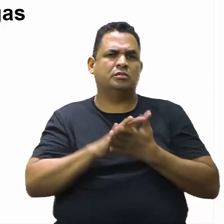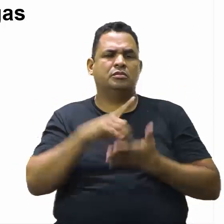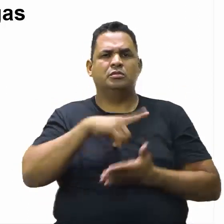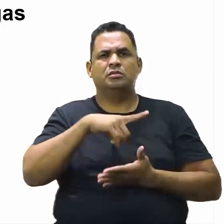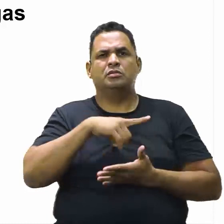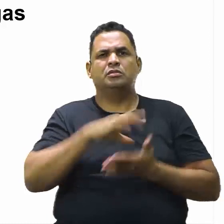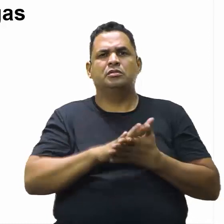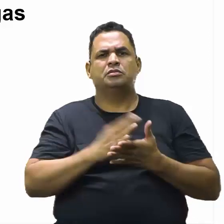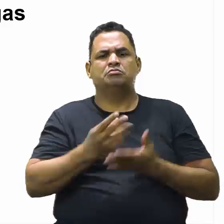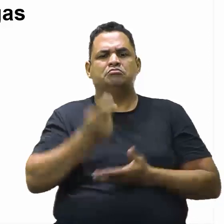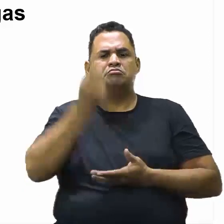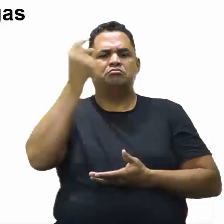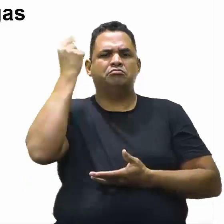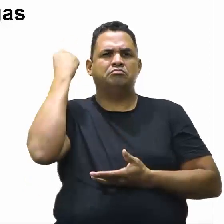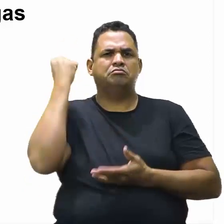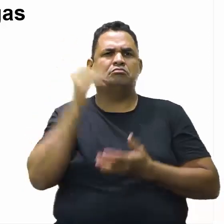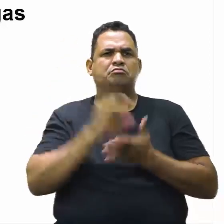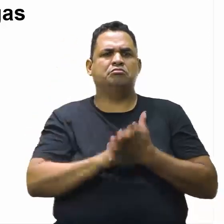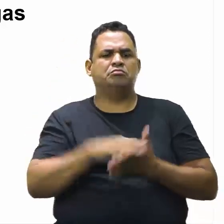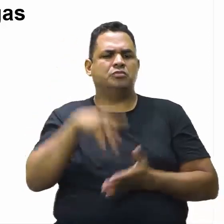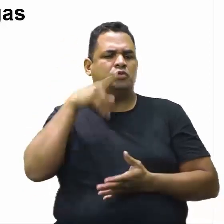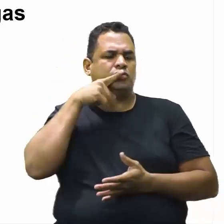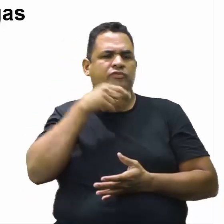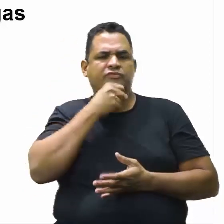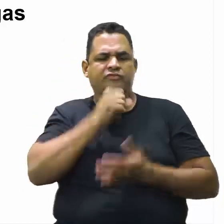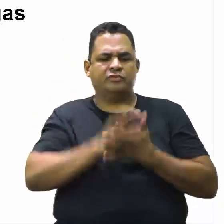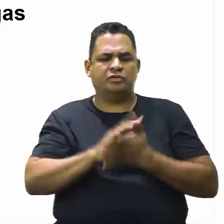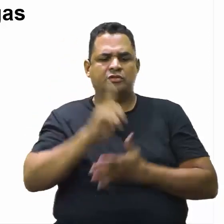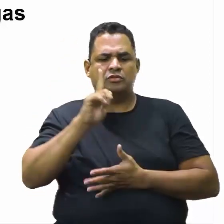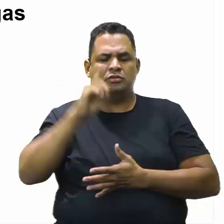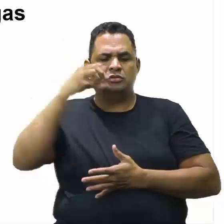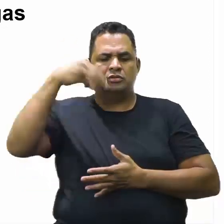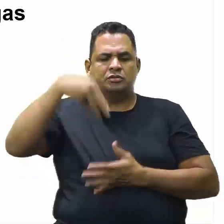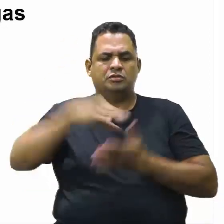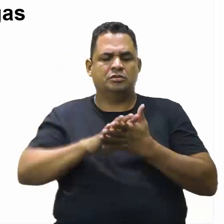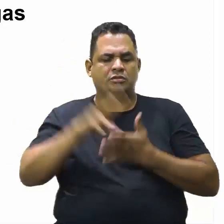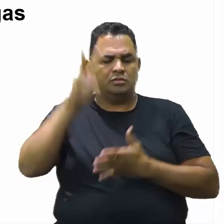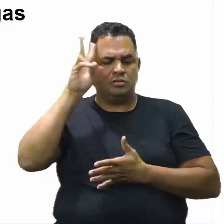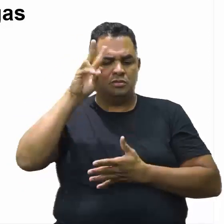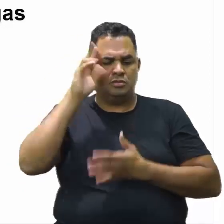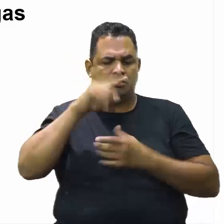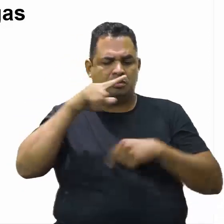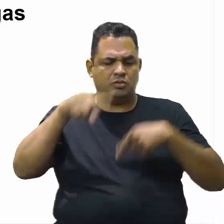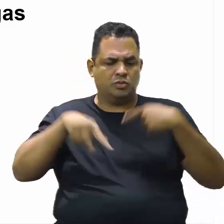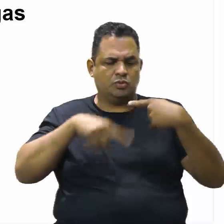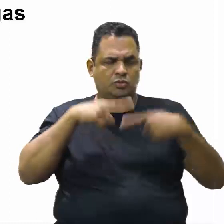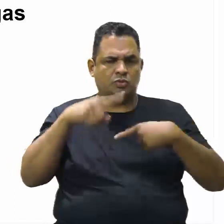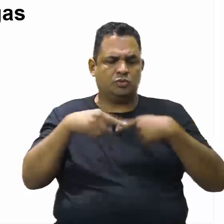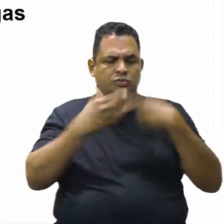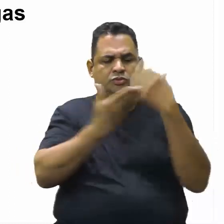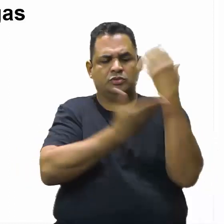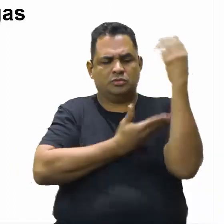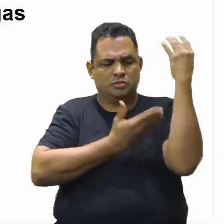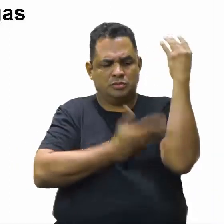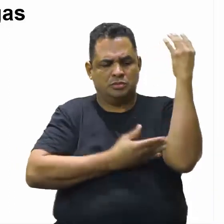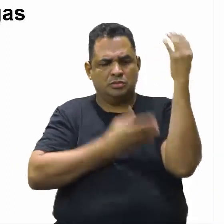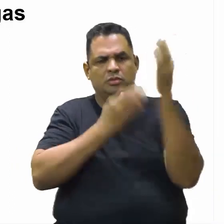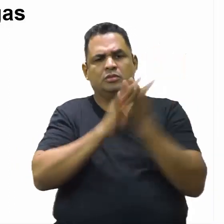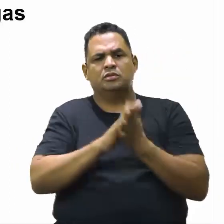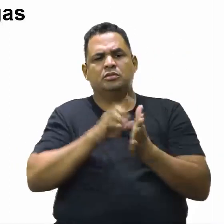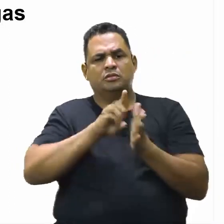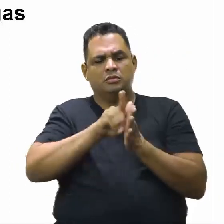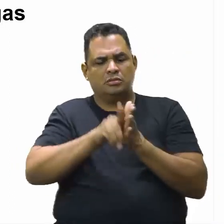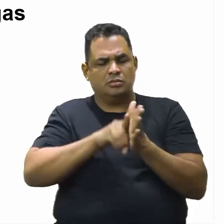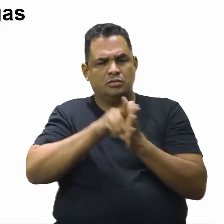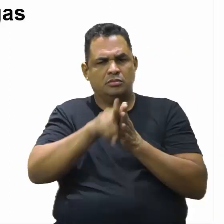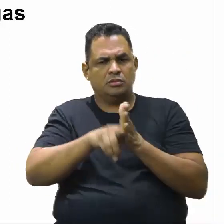tem aí os mais antigos, Porto Velho e Guajará-Mirim. Lembra lá do ciclo da borracha, estrada de ferro, madeira, Mamoré?